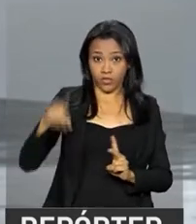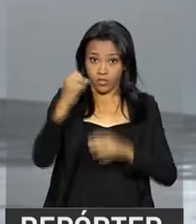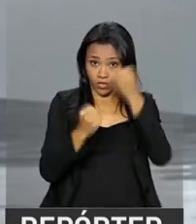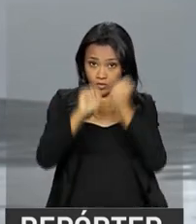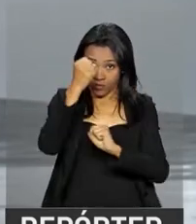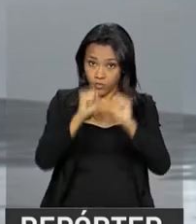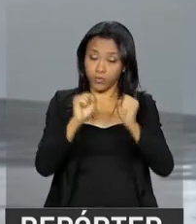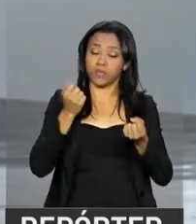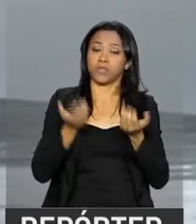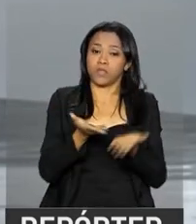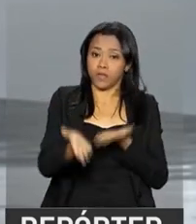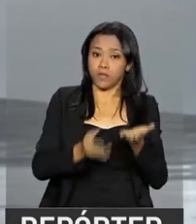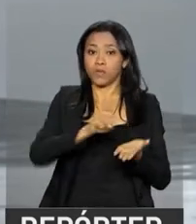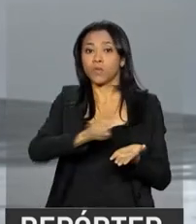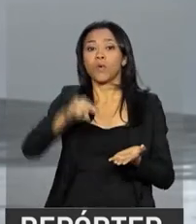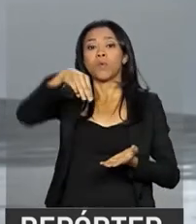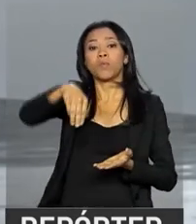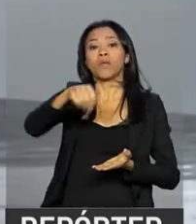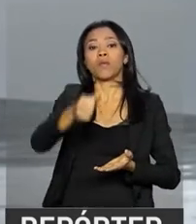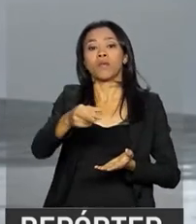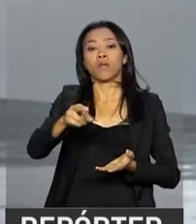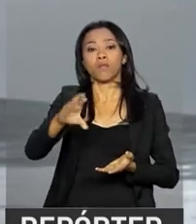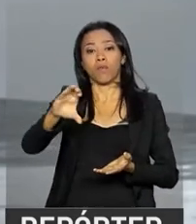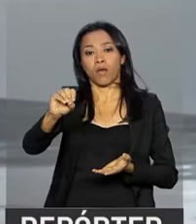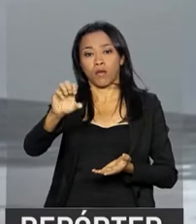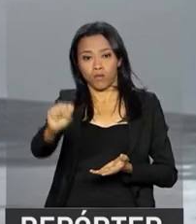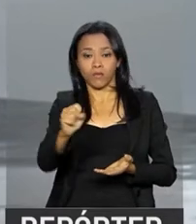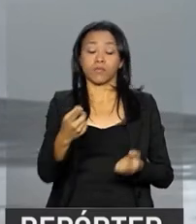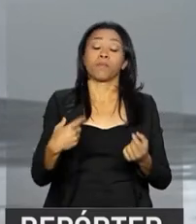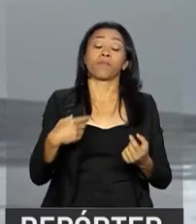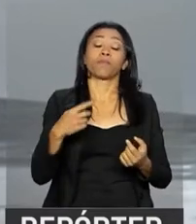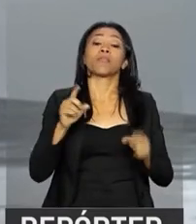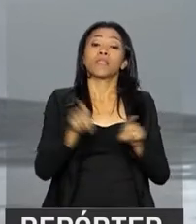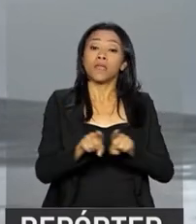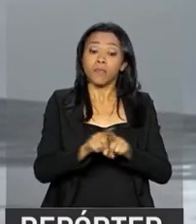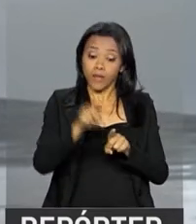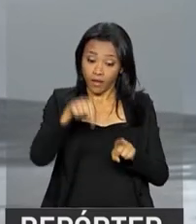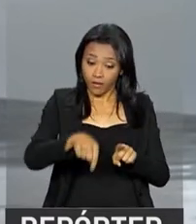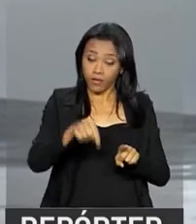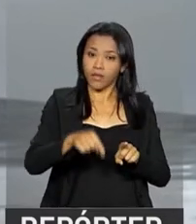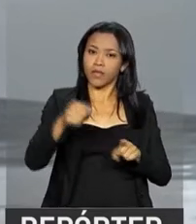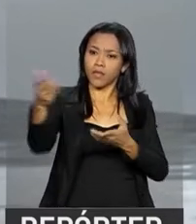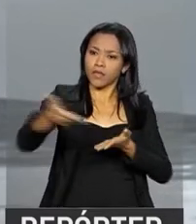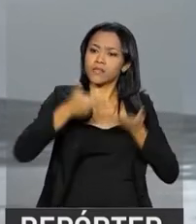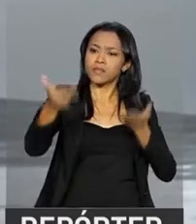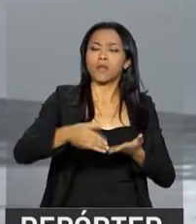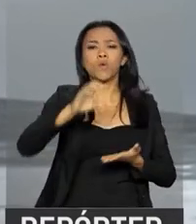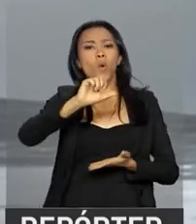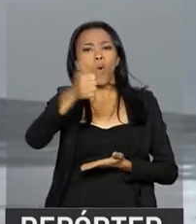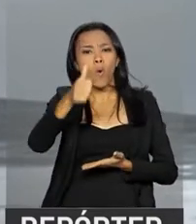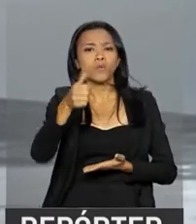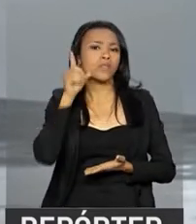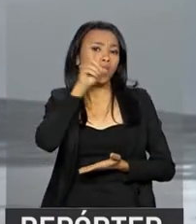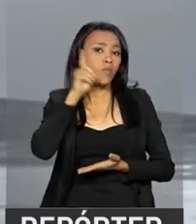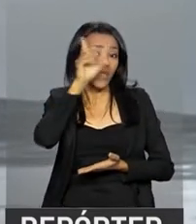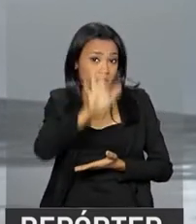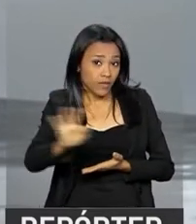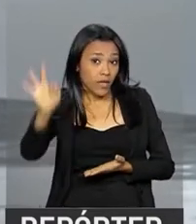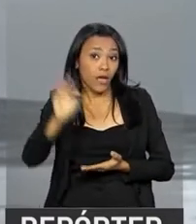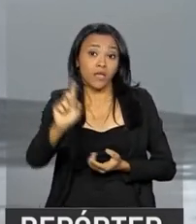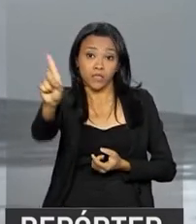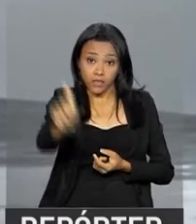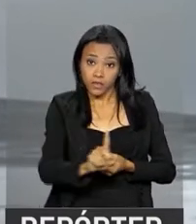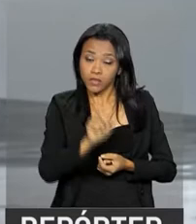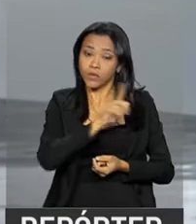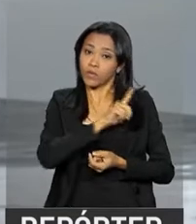marcos pereira ao todo o presidente recebe hoje aqui no palácio do planalto 11 deputados federais além do governador